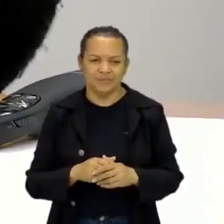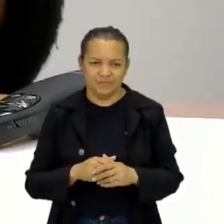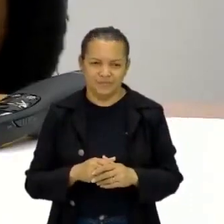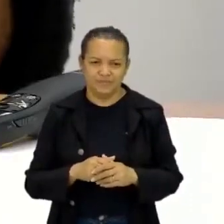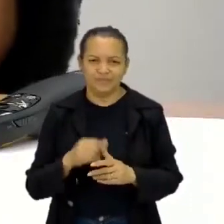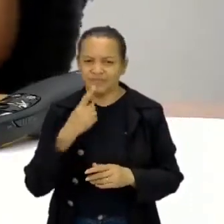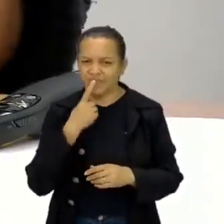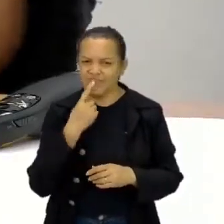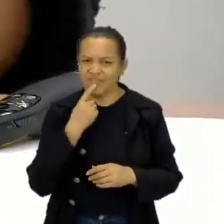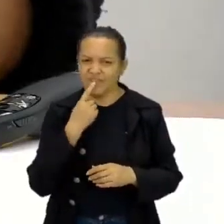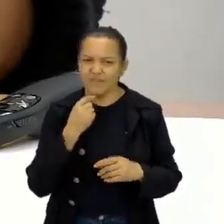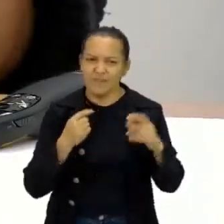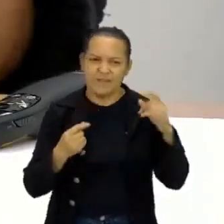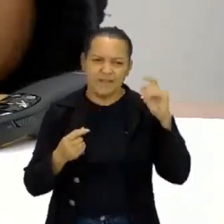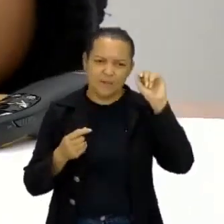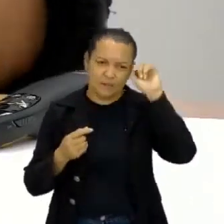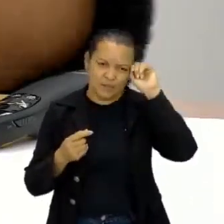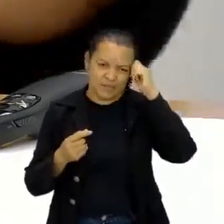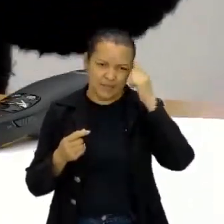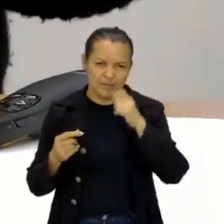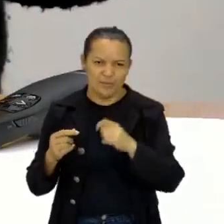vermelho desse lado.